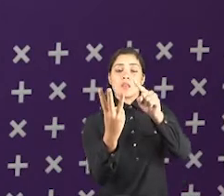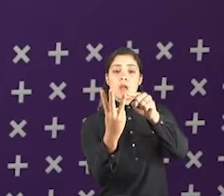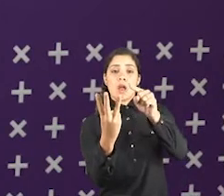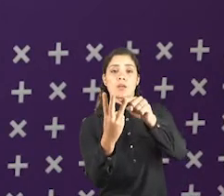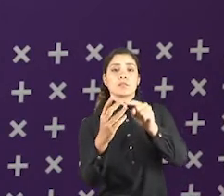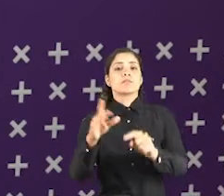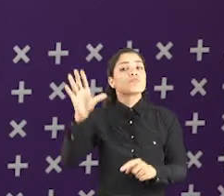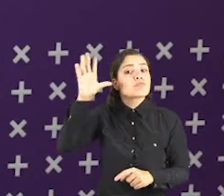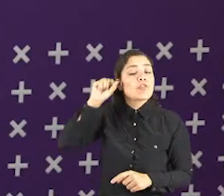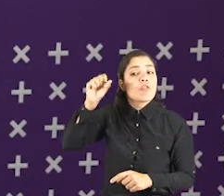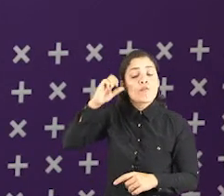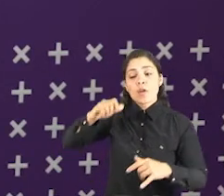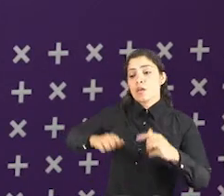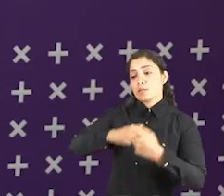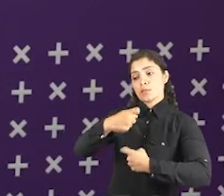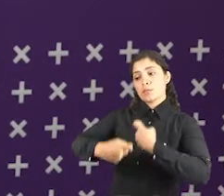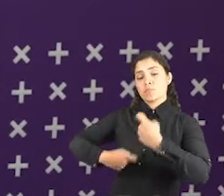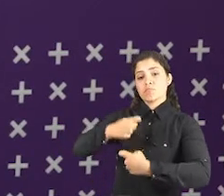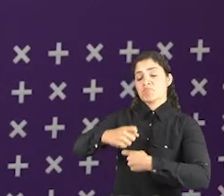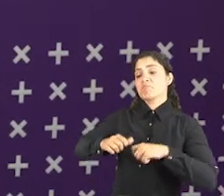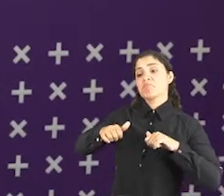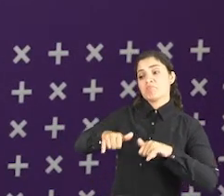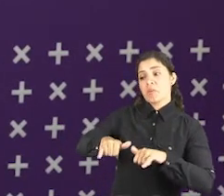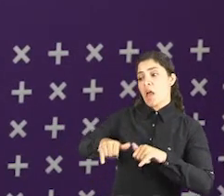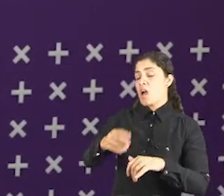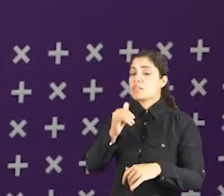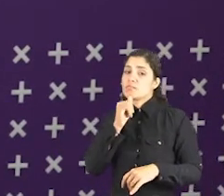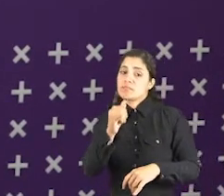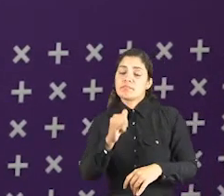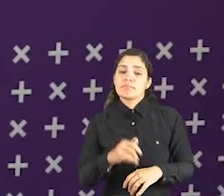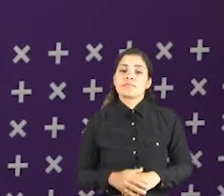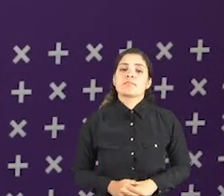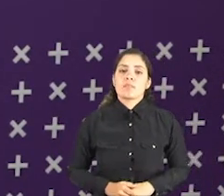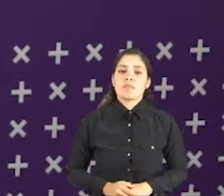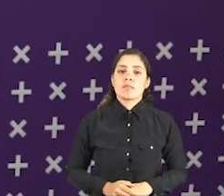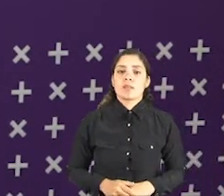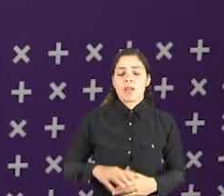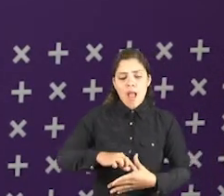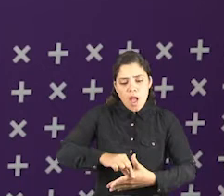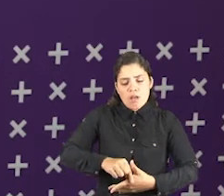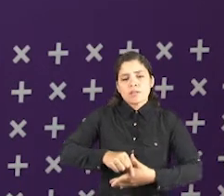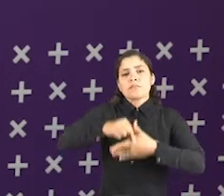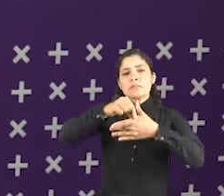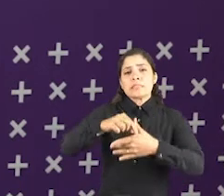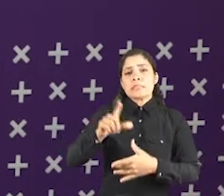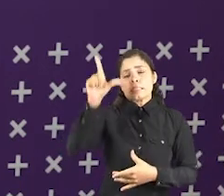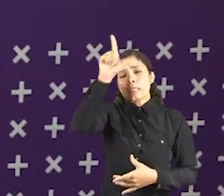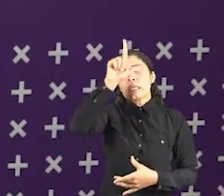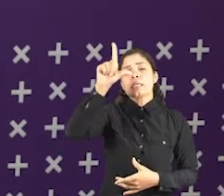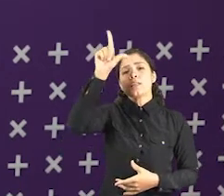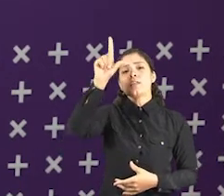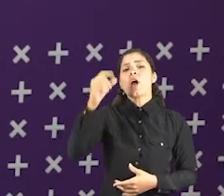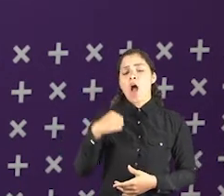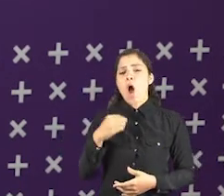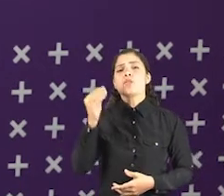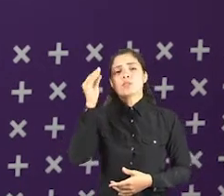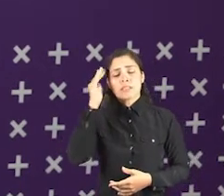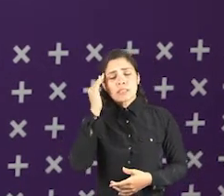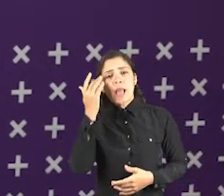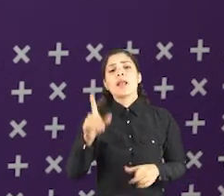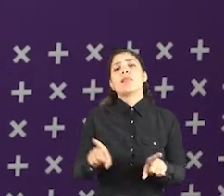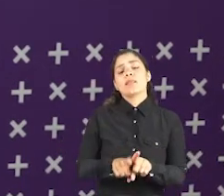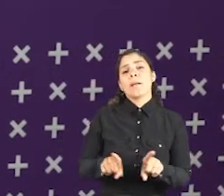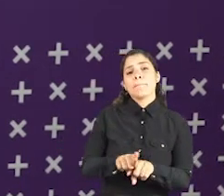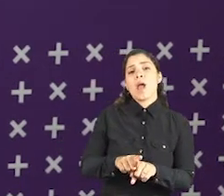escutar um via mercado eu minha casa aqui que é bom e o papel do líder porque a gente sabe também que um